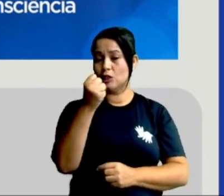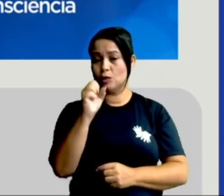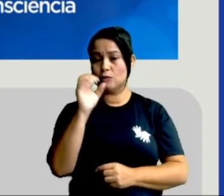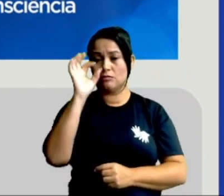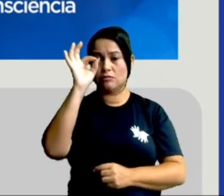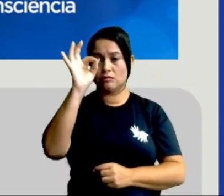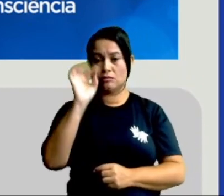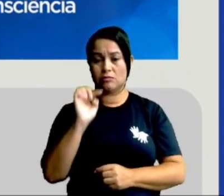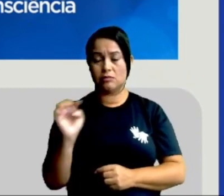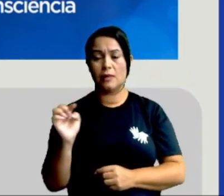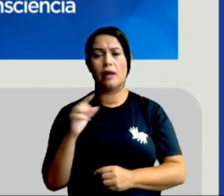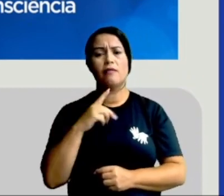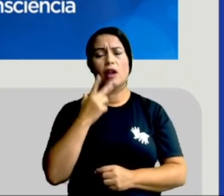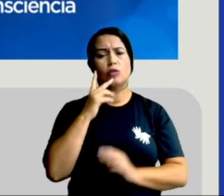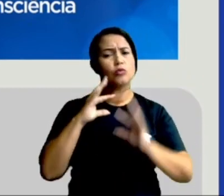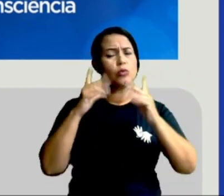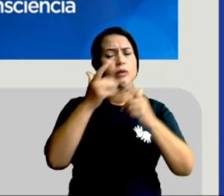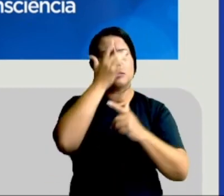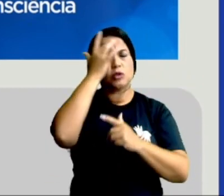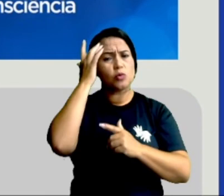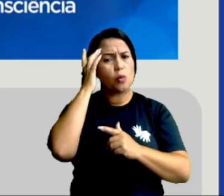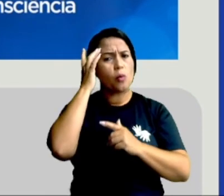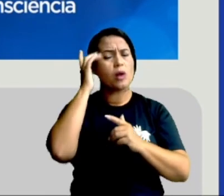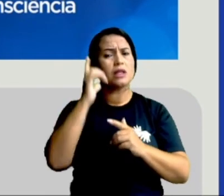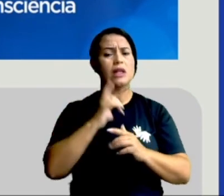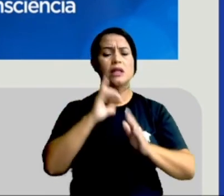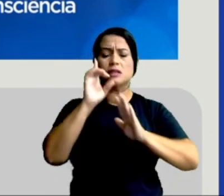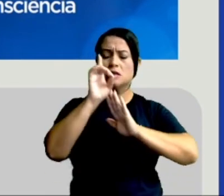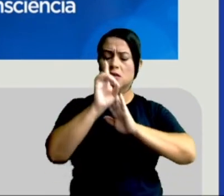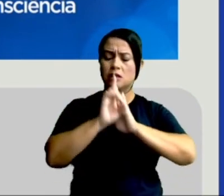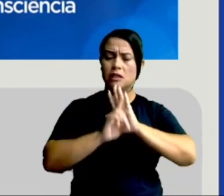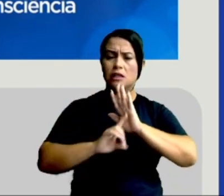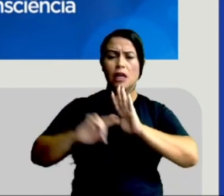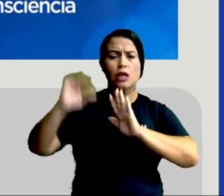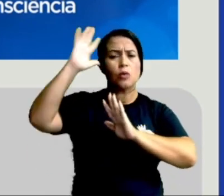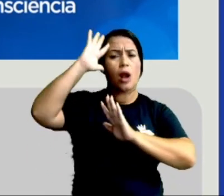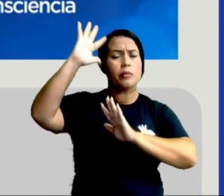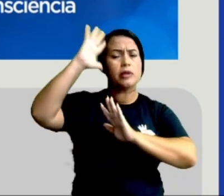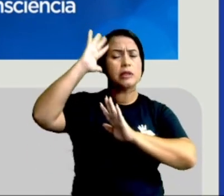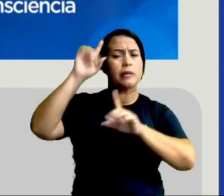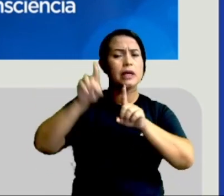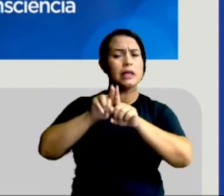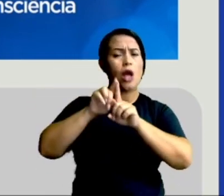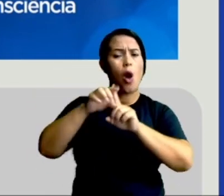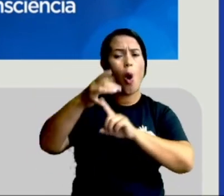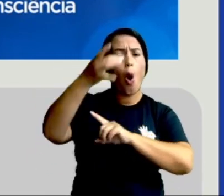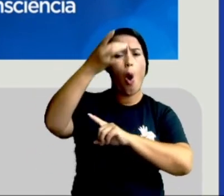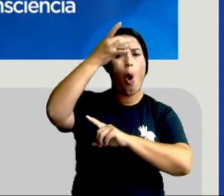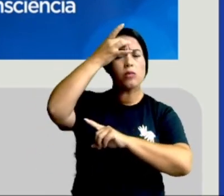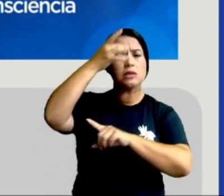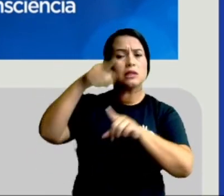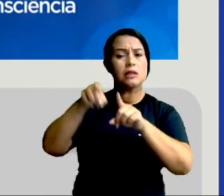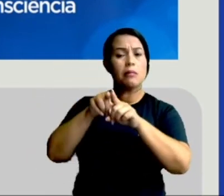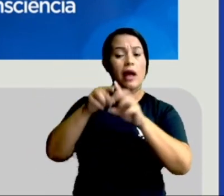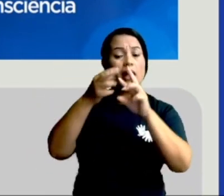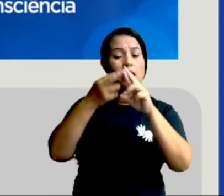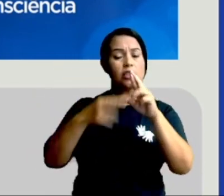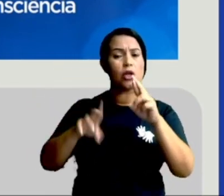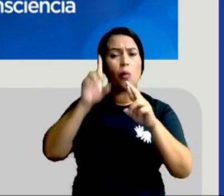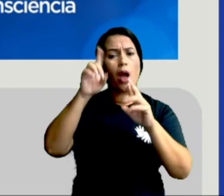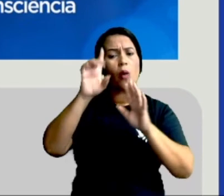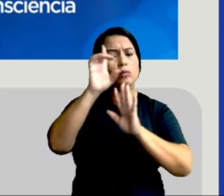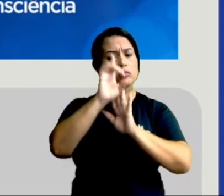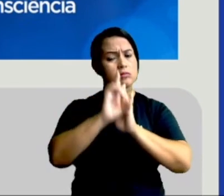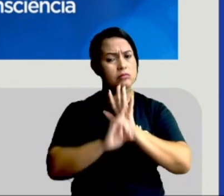ela tem direito à liberdade de pensamento, de consciência e de religião. Este